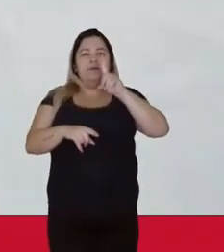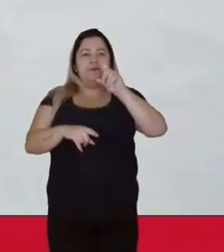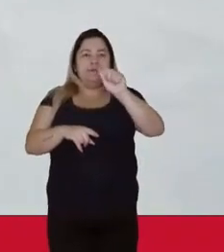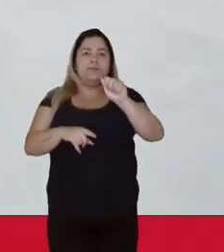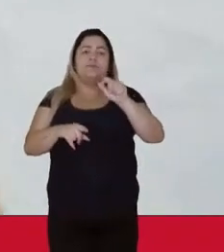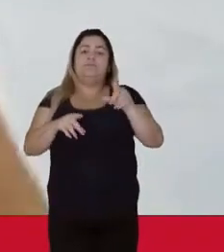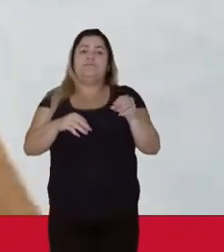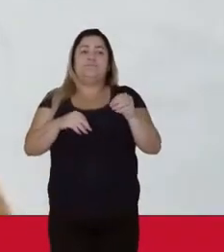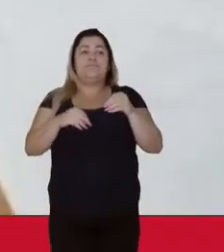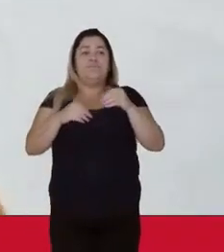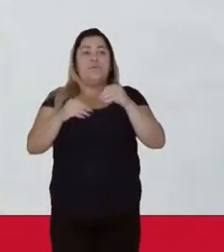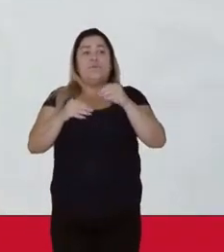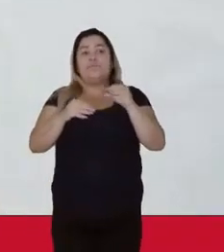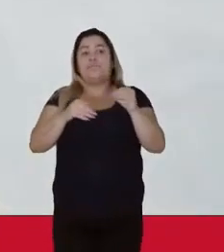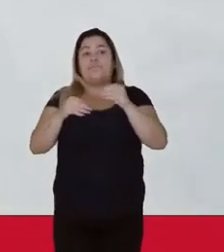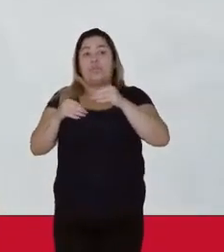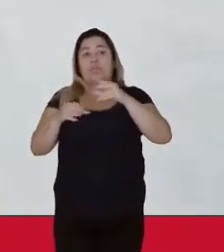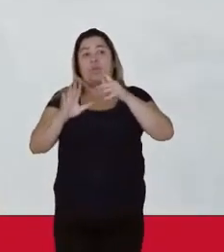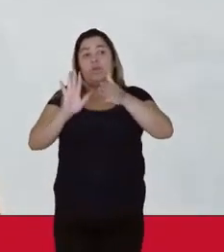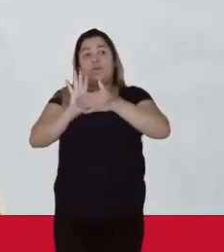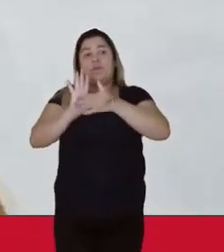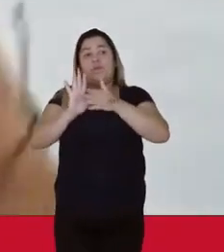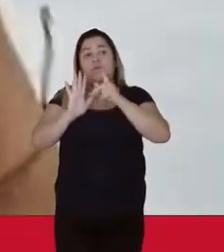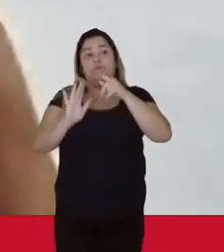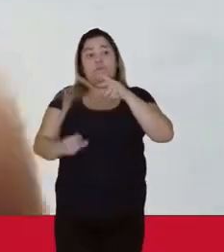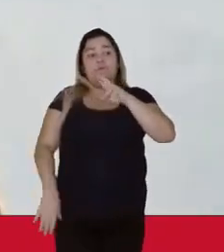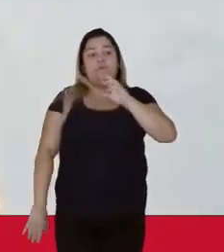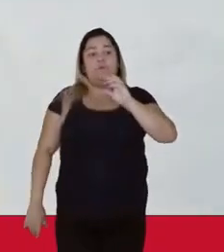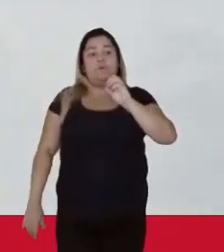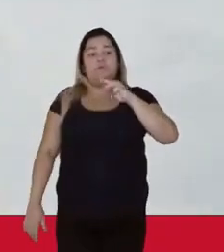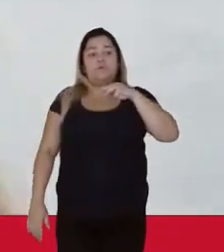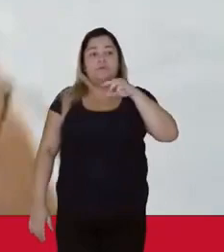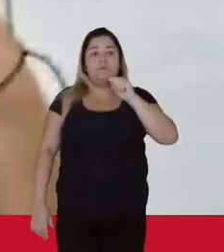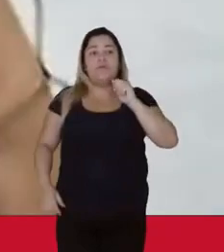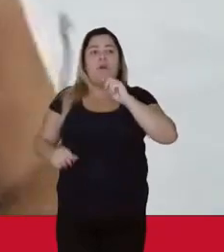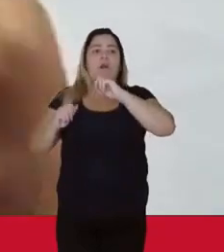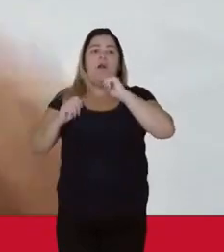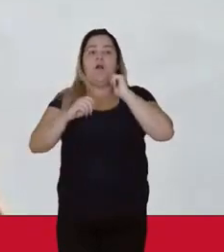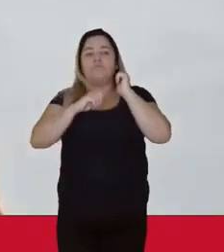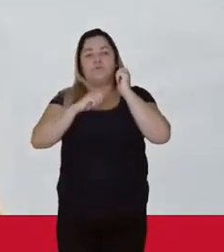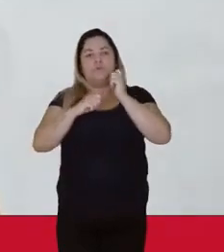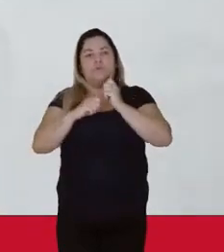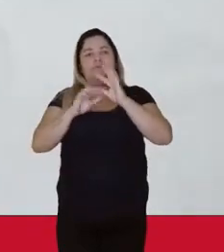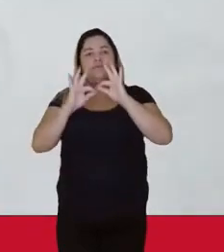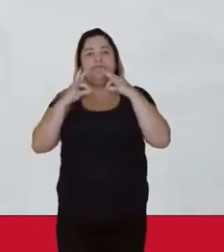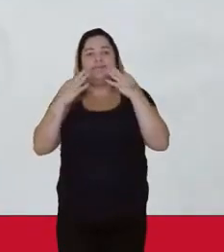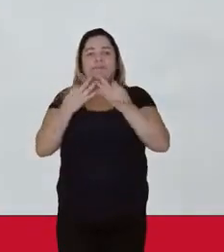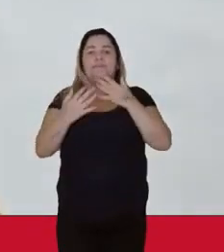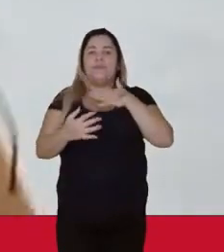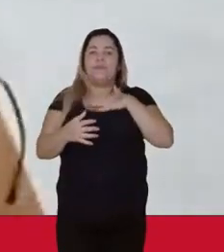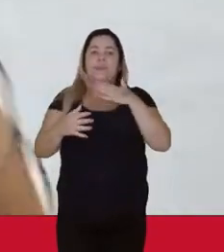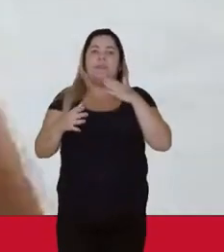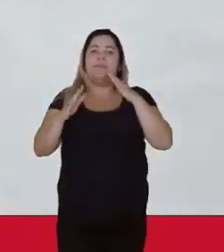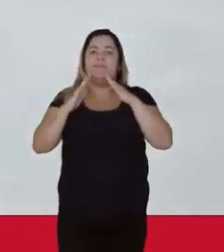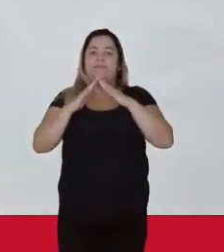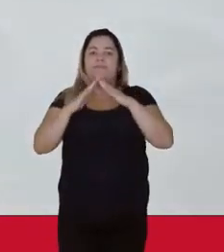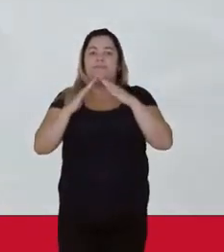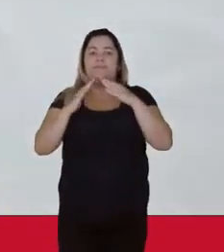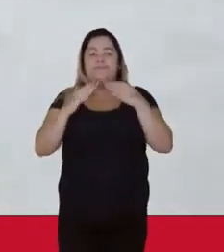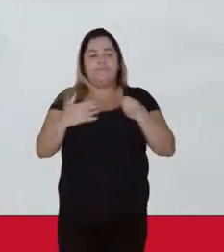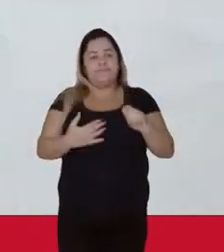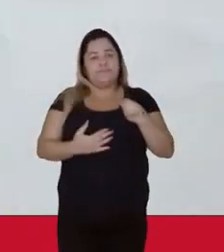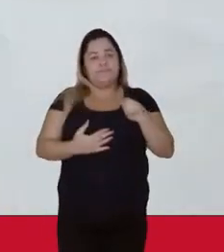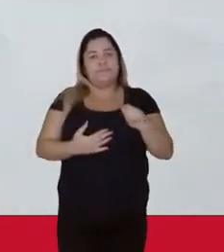que trouxe para o governo os principais programas sociais, o Bolsa Família, o Minha Casa Minha Vida,